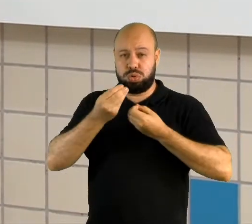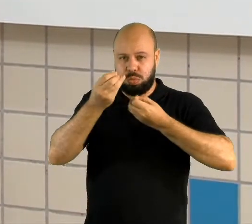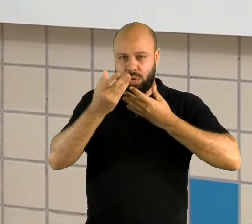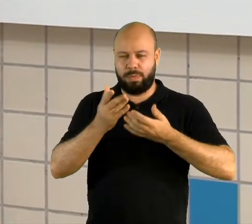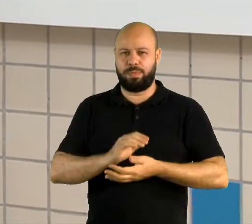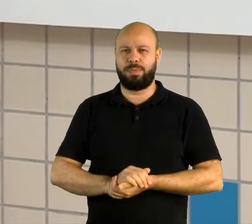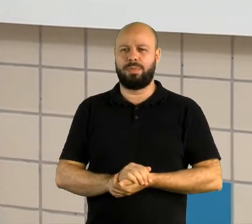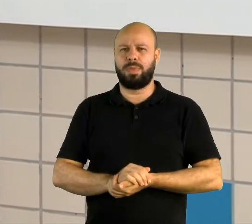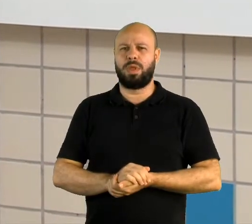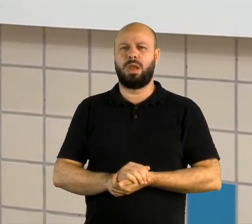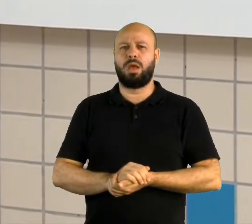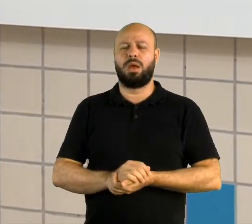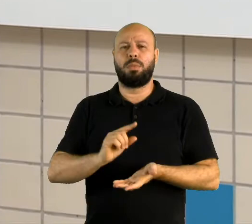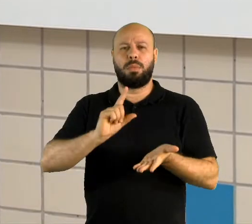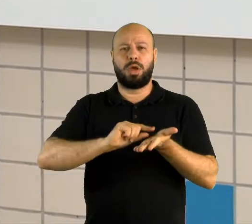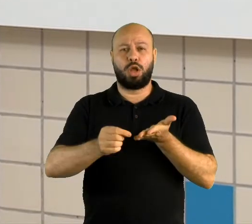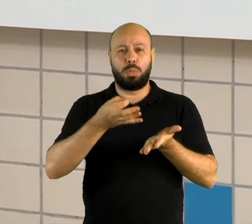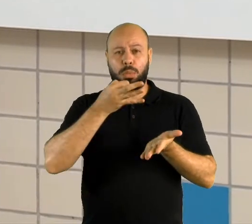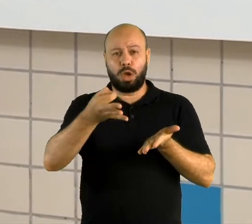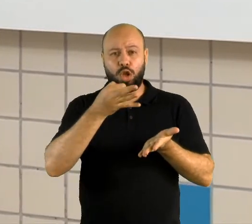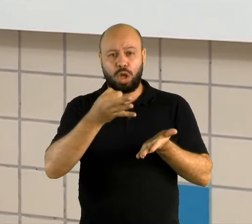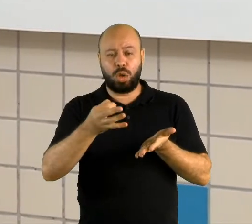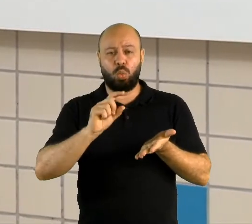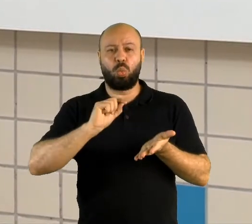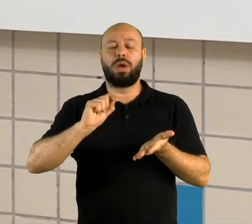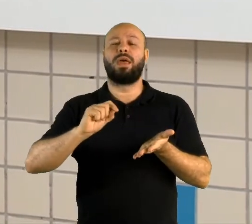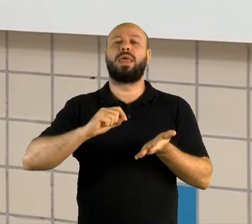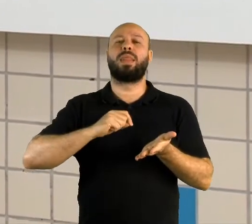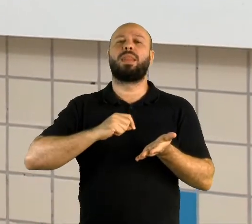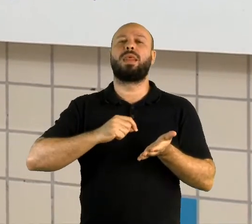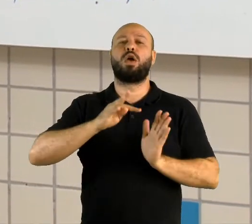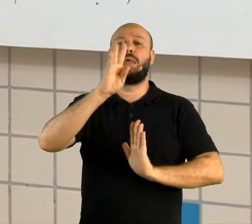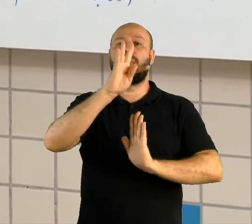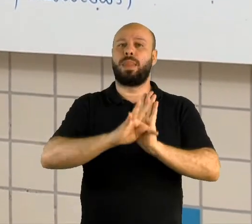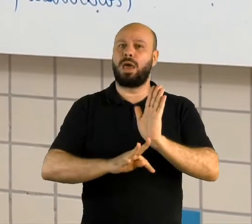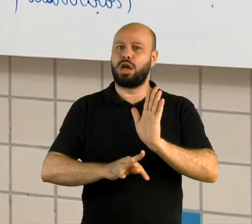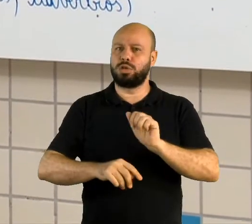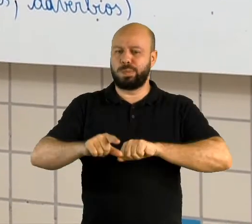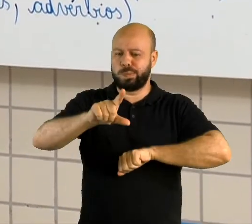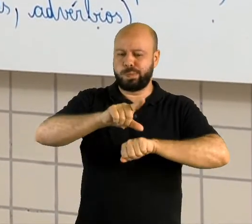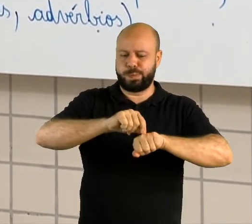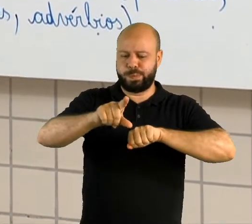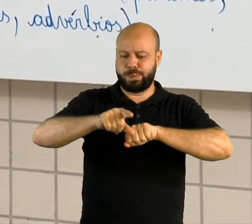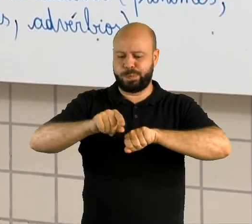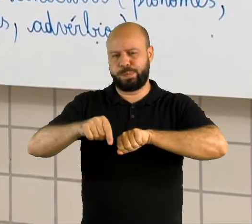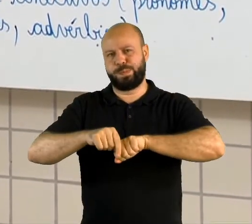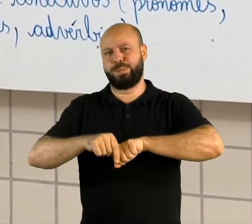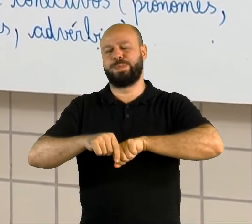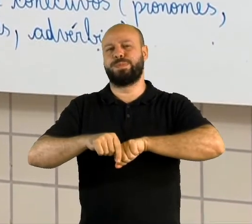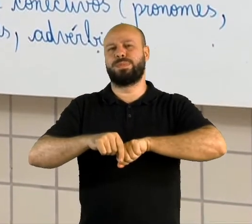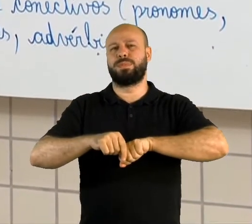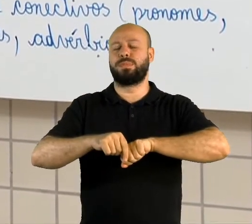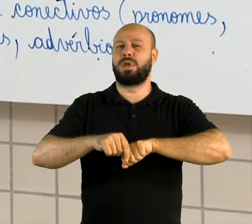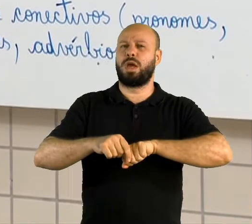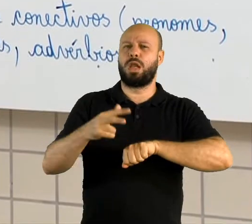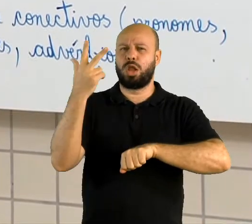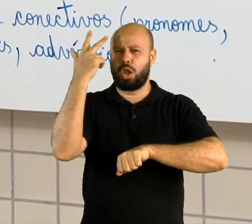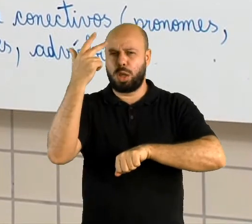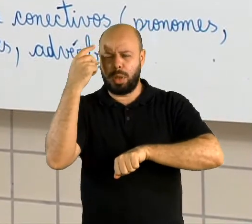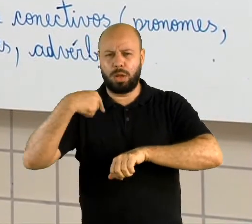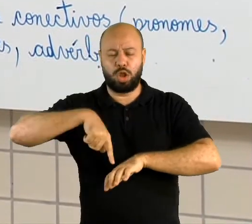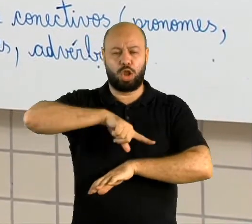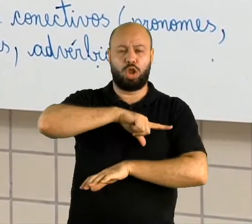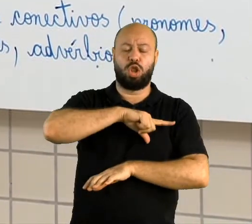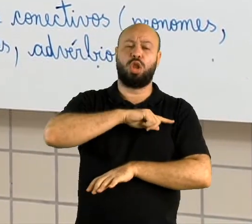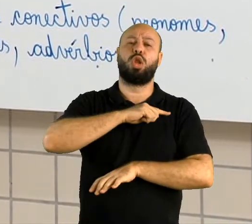artigo de opinião, como eu acabei de dizer aí, ele é um texto argumentativo. Normalmente, nós